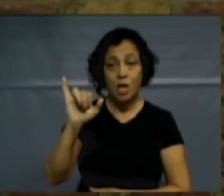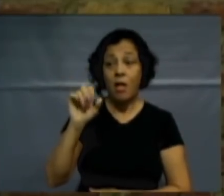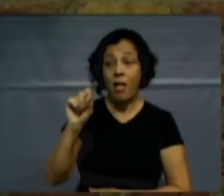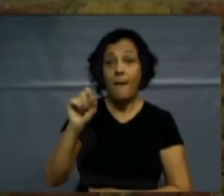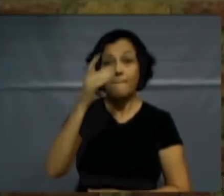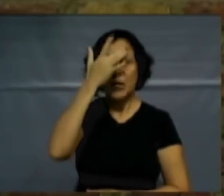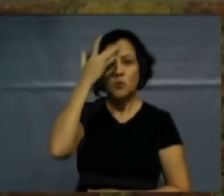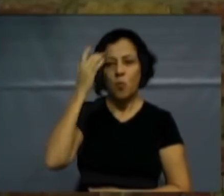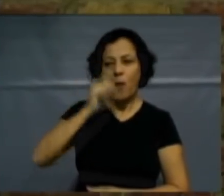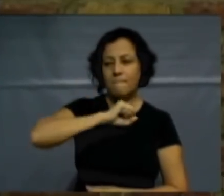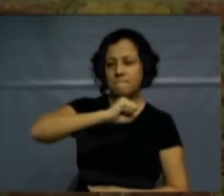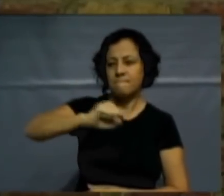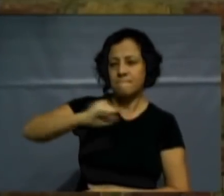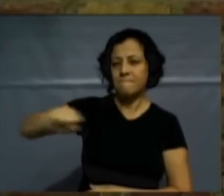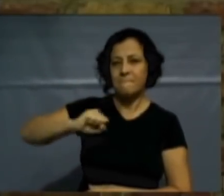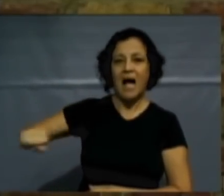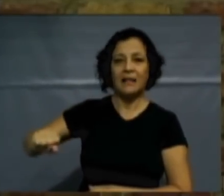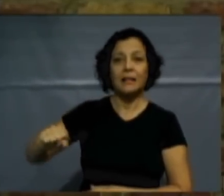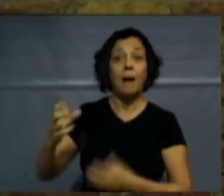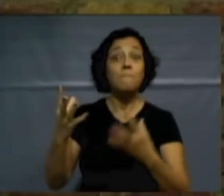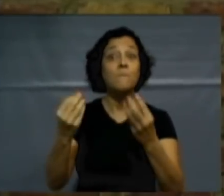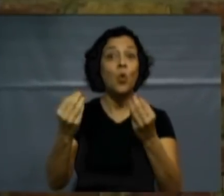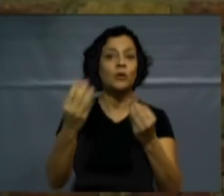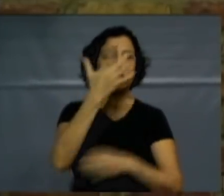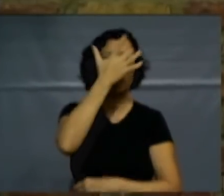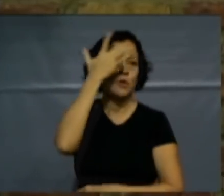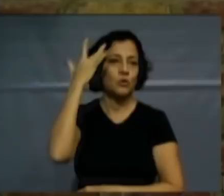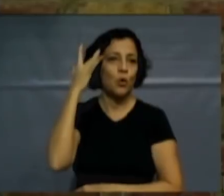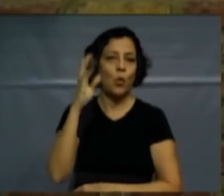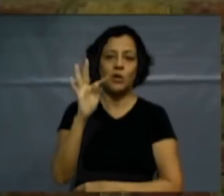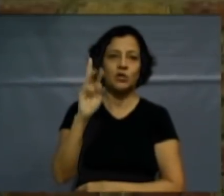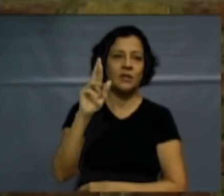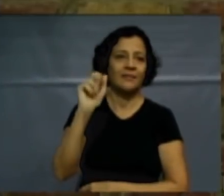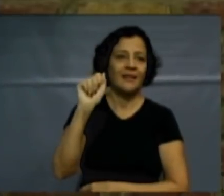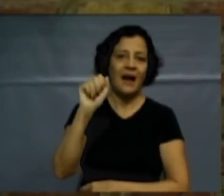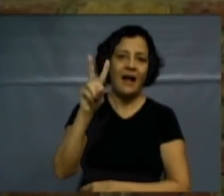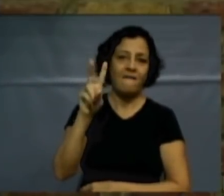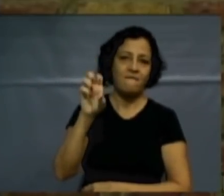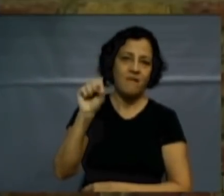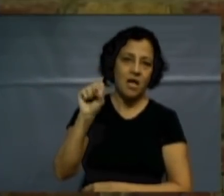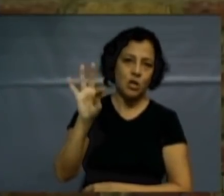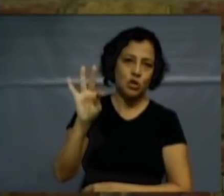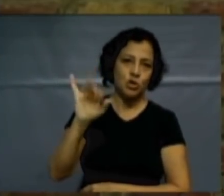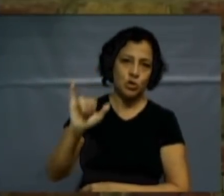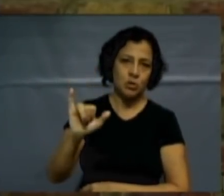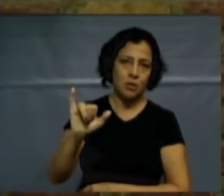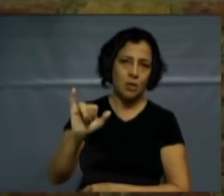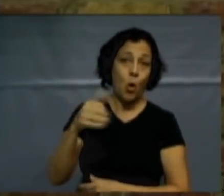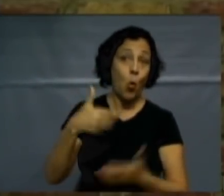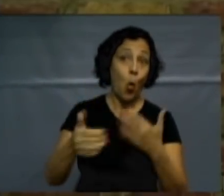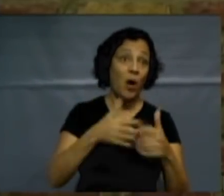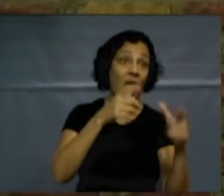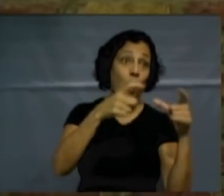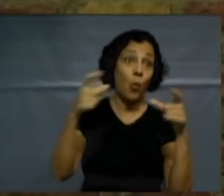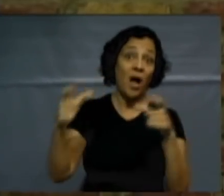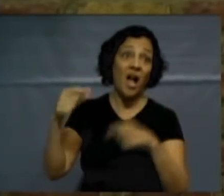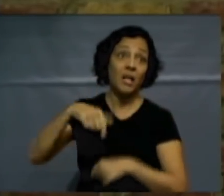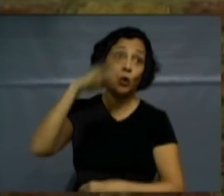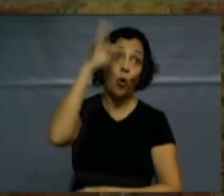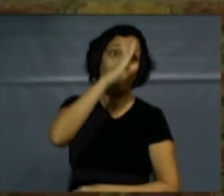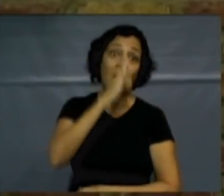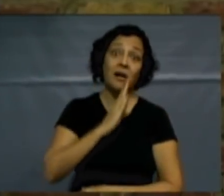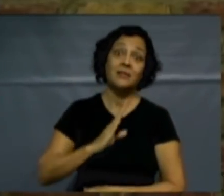não está lá no Rio de Janeiro, não está em São Paulo, não. Isso está aqui em Cabo Frio, está em Araruama, está na região dos lagos. E a gente precisa, nesse